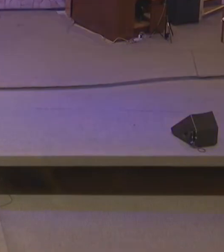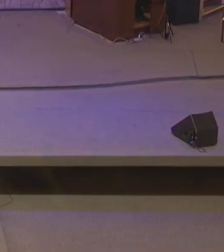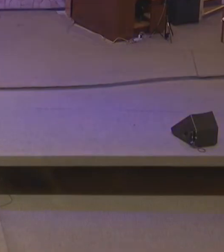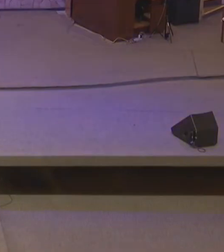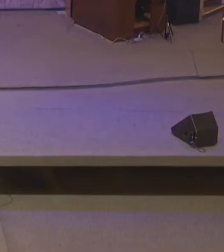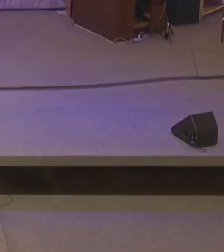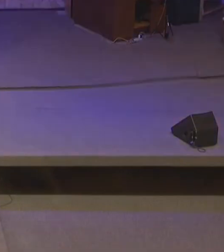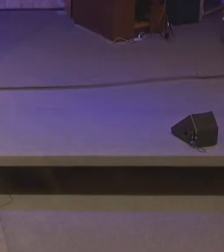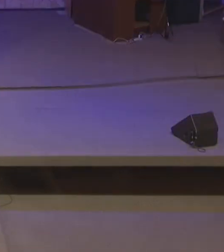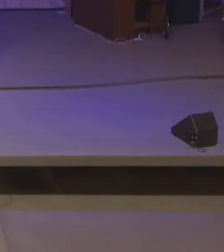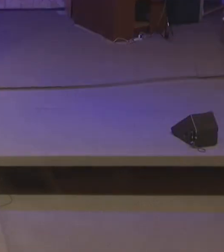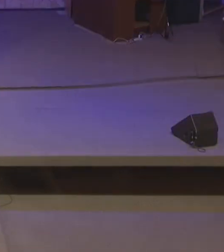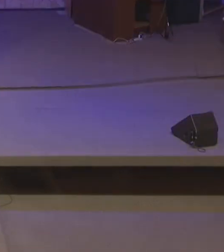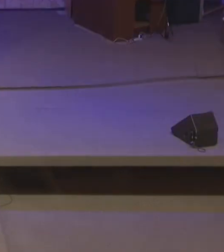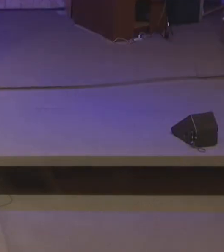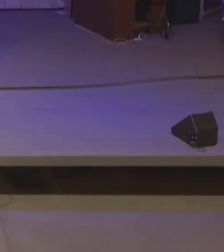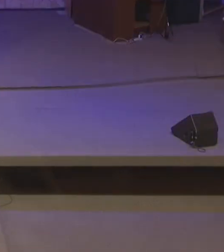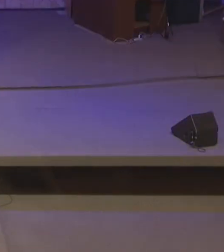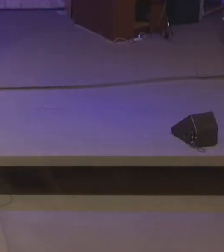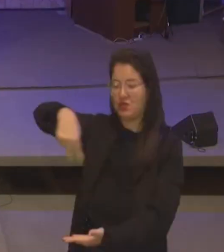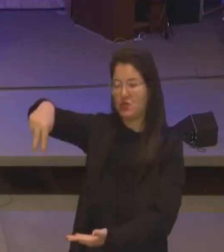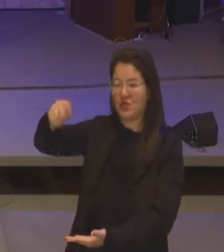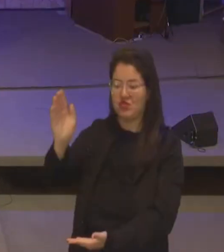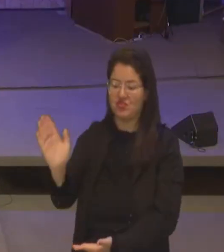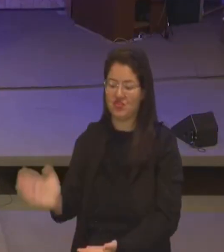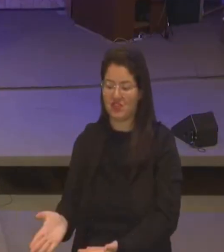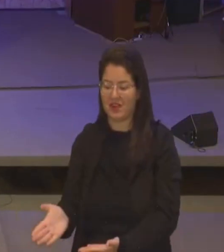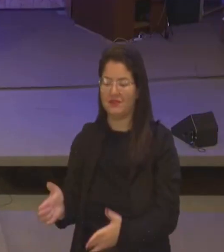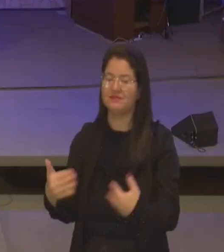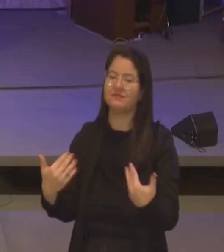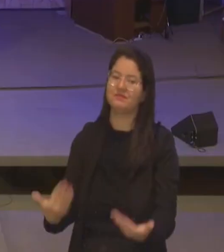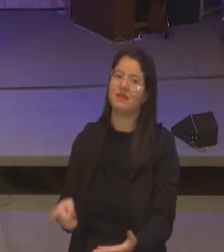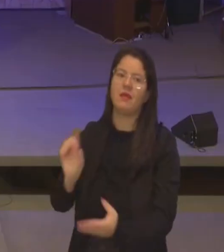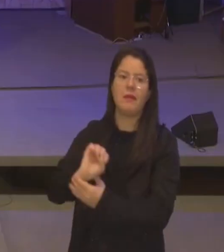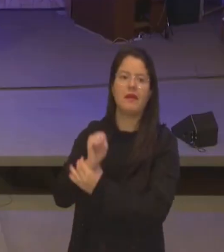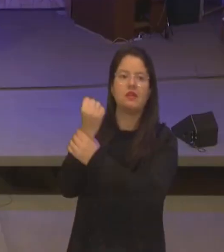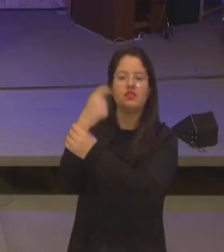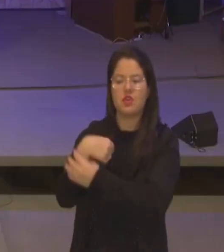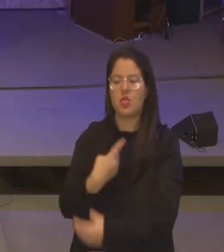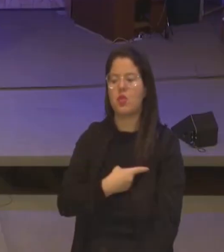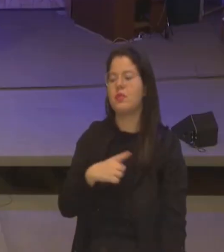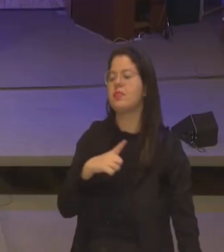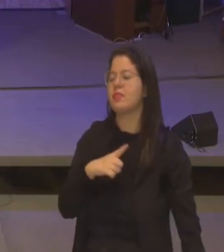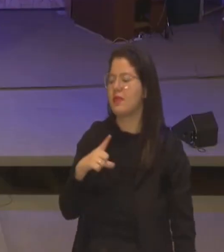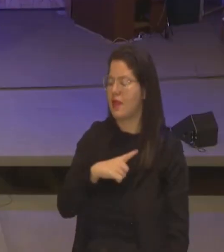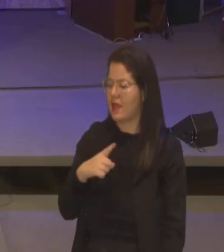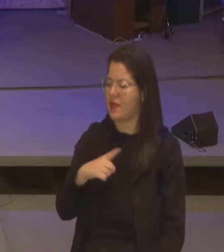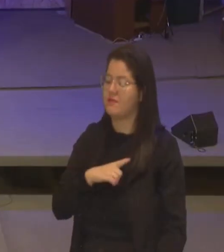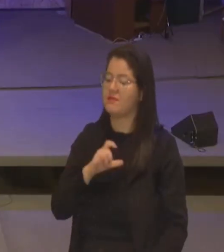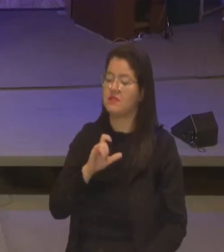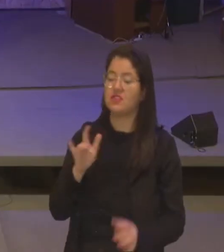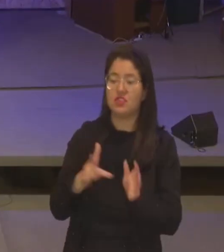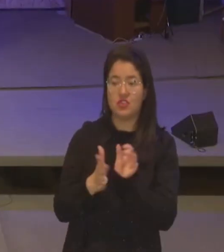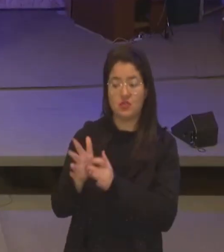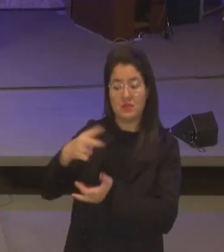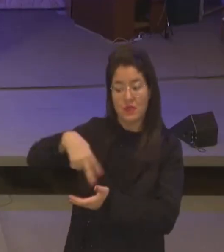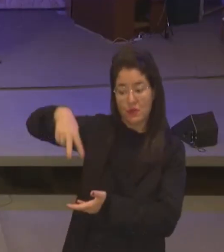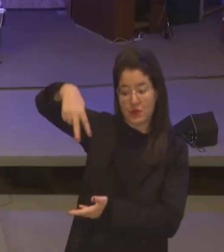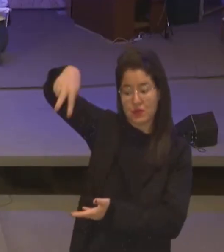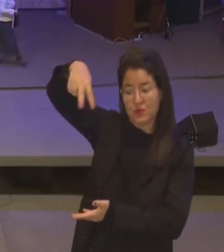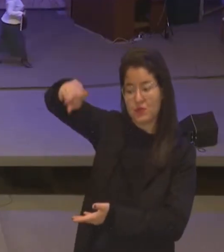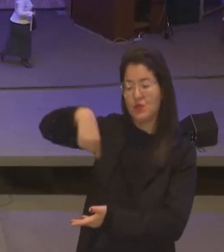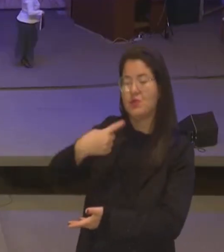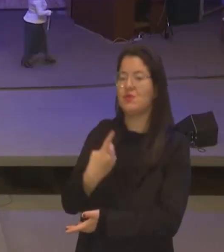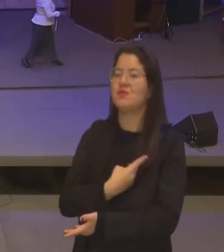Graças ao nosso Deus que ressuscitou, e esta é a garantia que nós temos: se Ele ressuscitou,